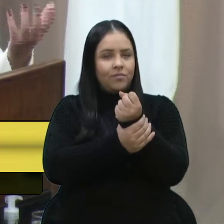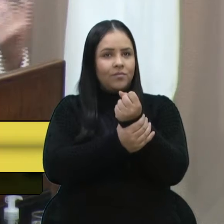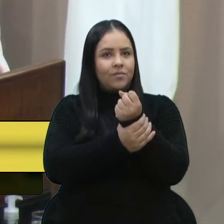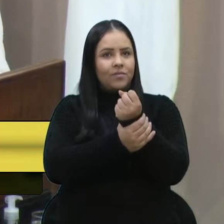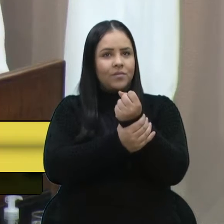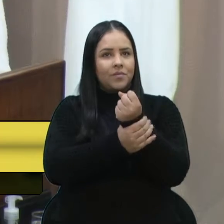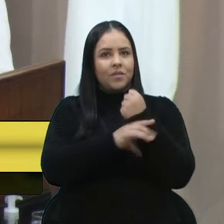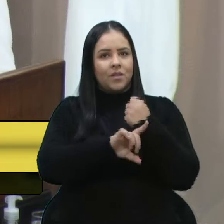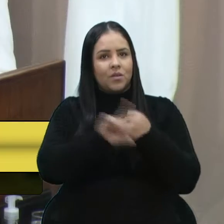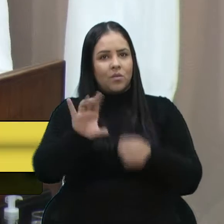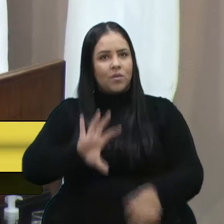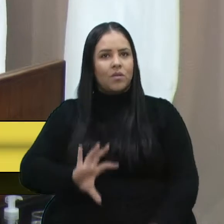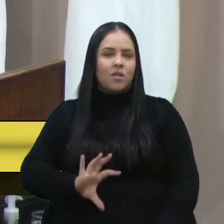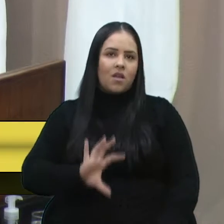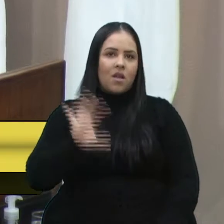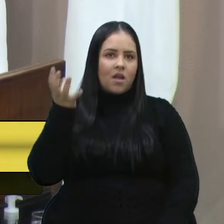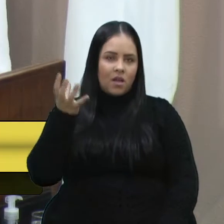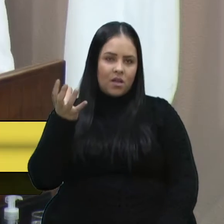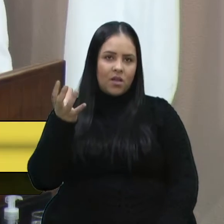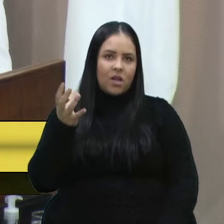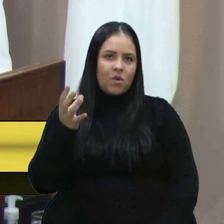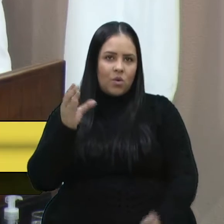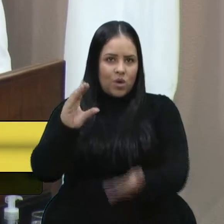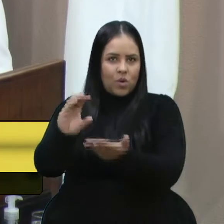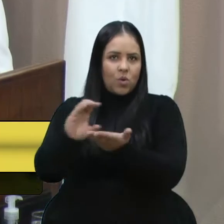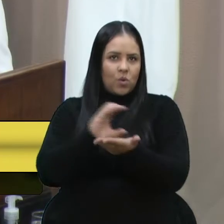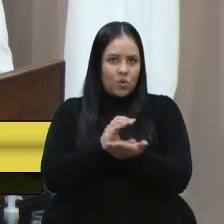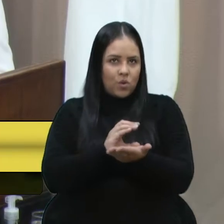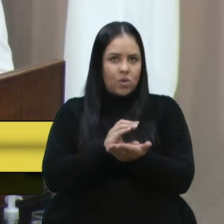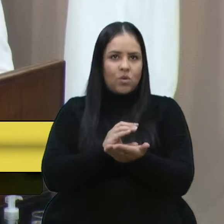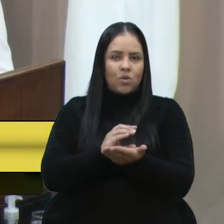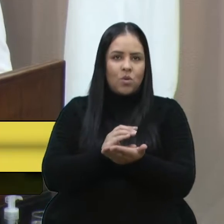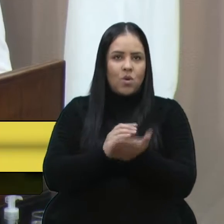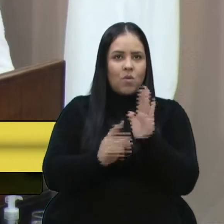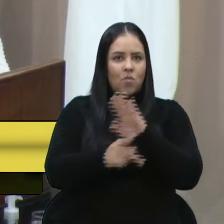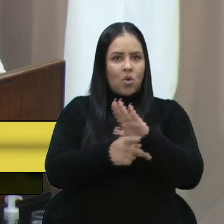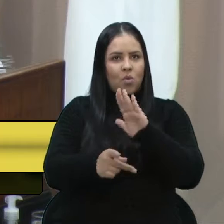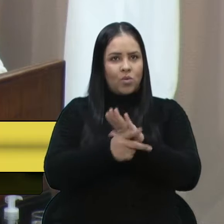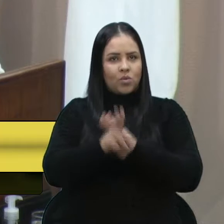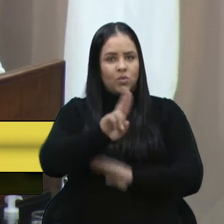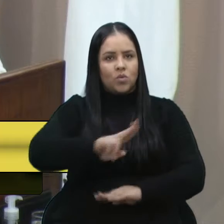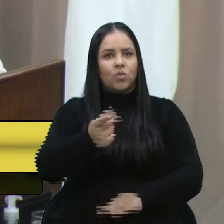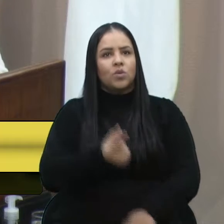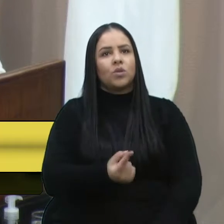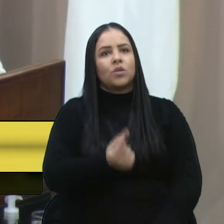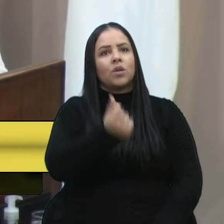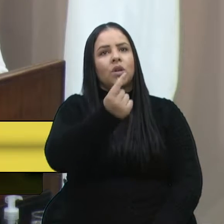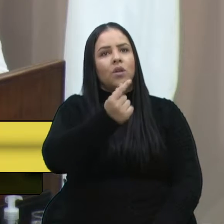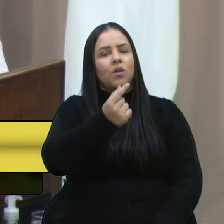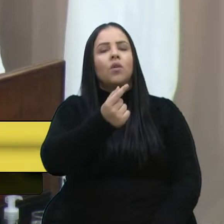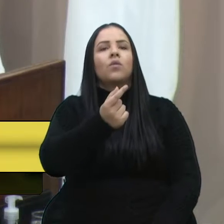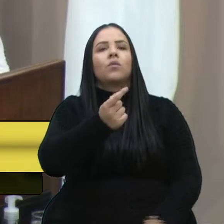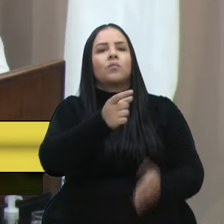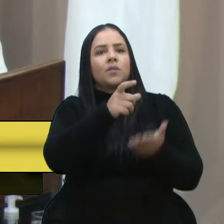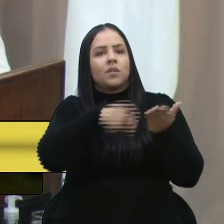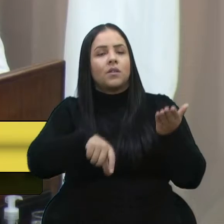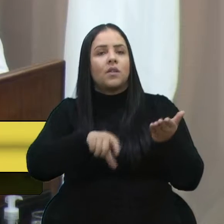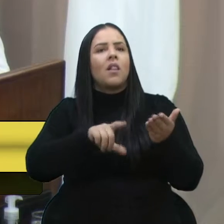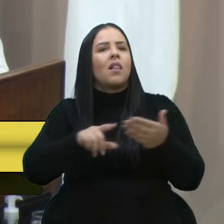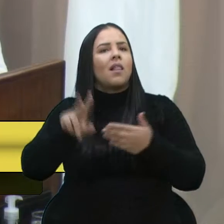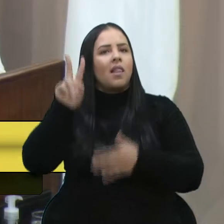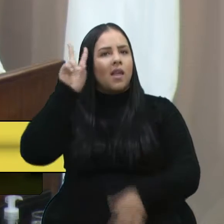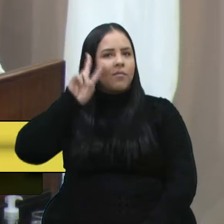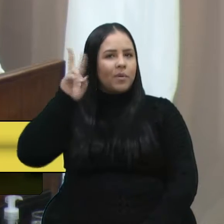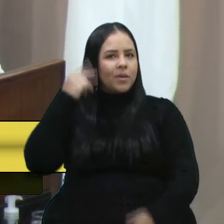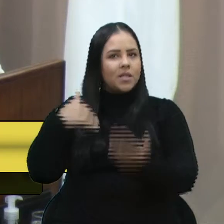da planilha de custo no cálculo final da passagem. Eu lembro que naquela ocasião foi apresentado por nós, pela